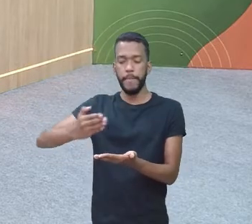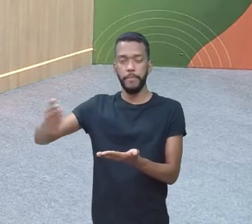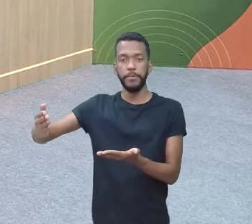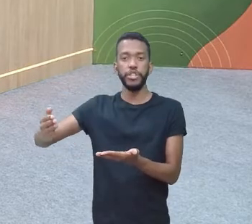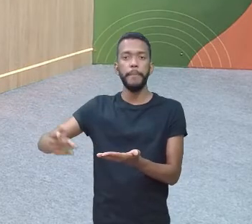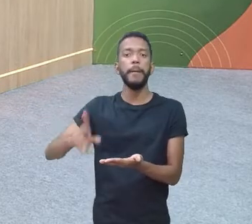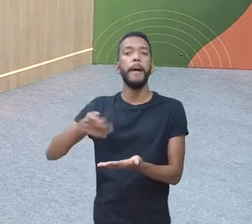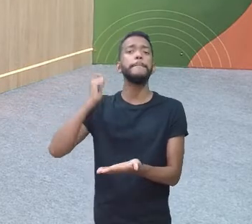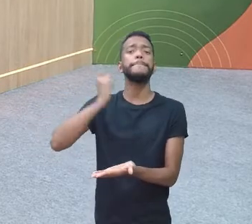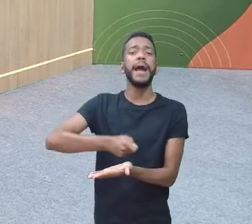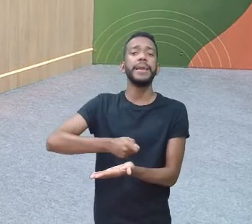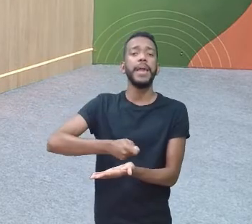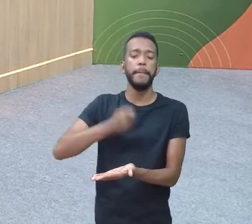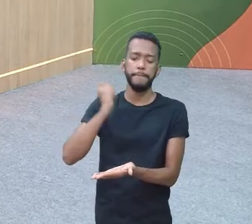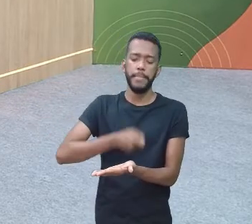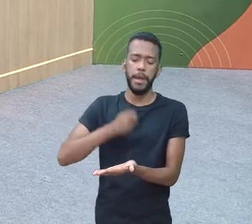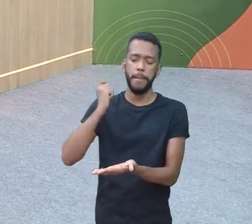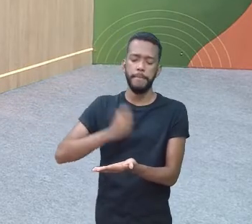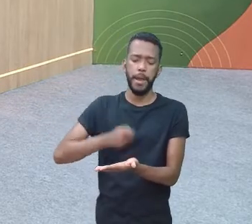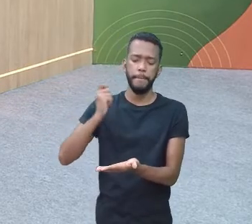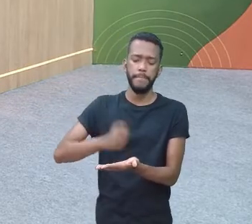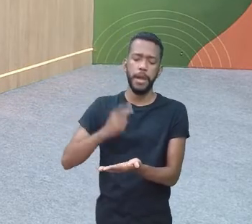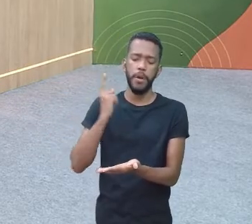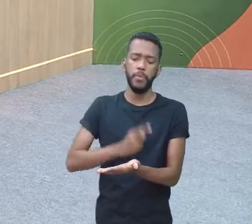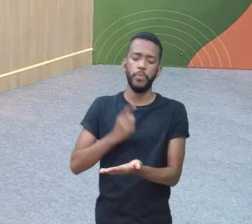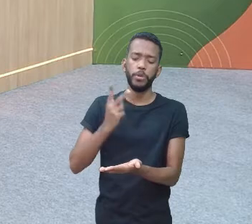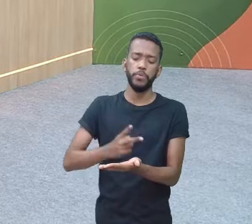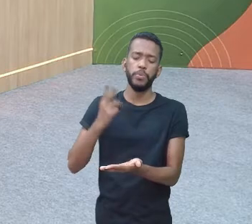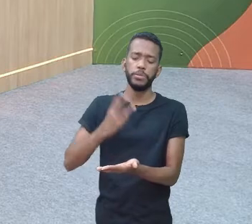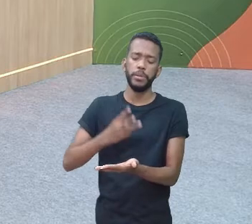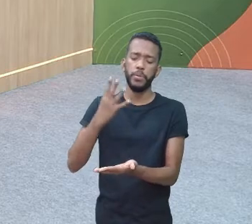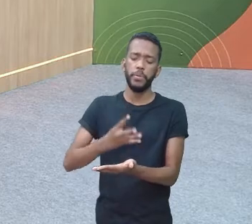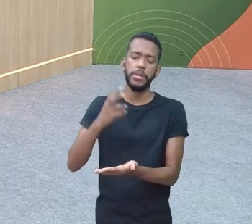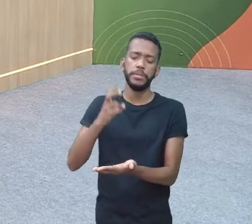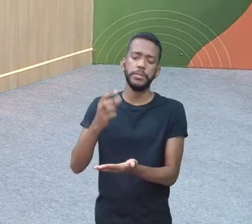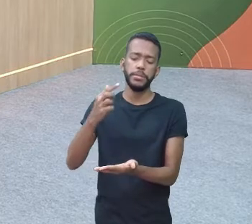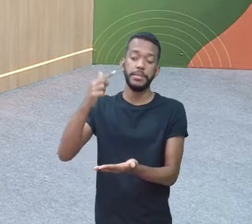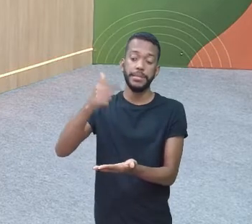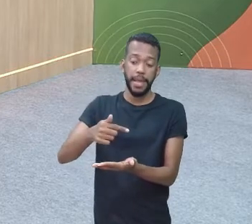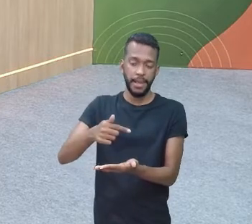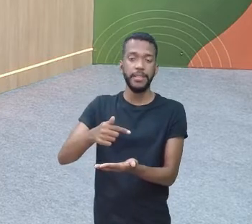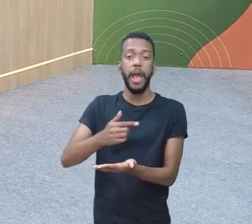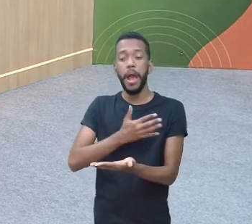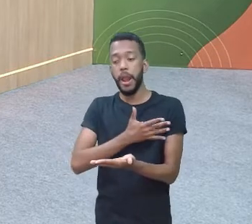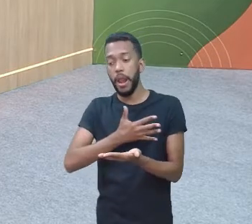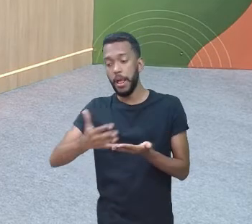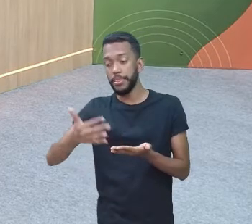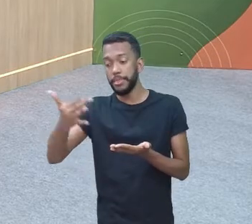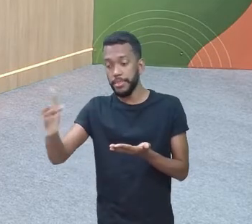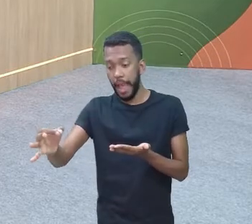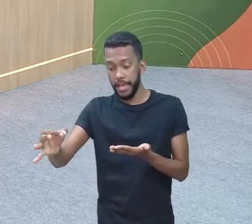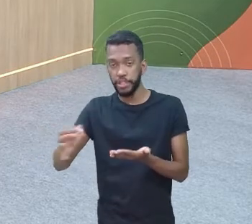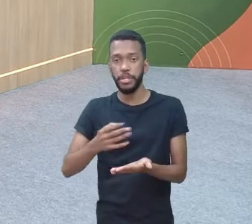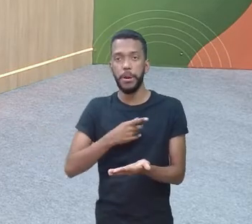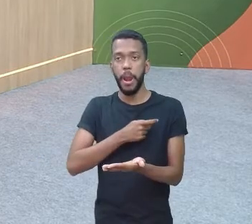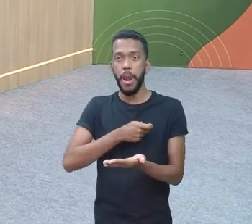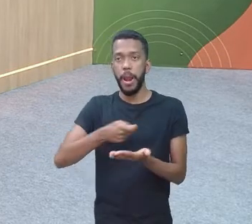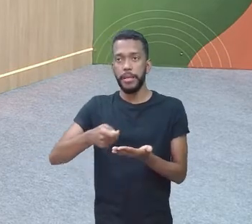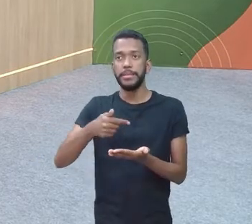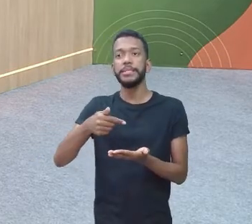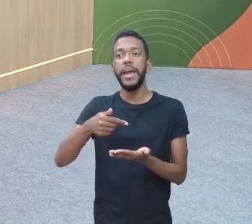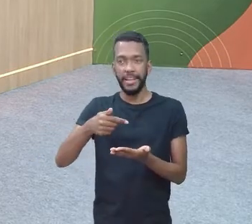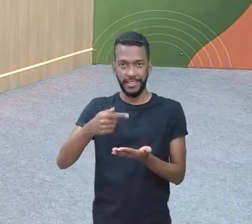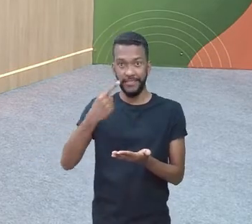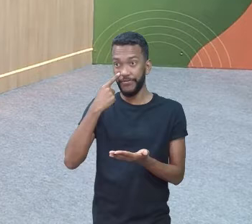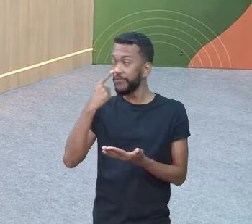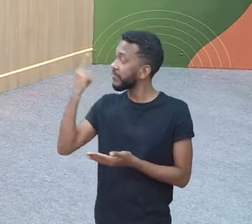paguei 7 dessas parcelas. Então, de um total de 10, eu paguei 7 delas, né? Ó,